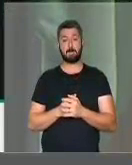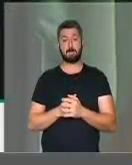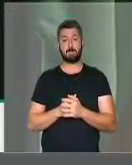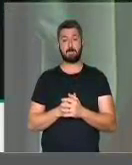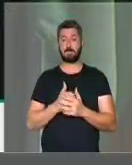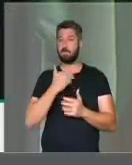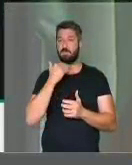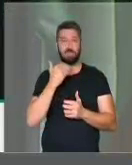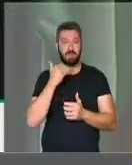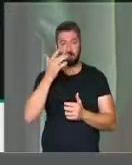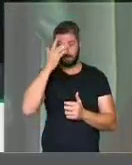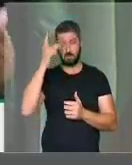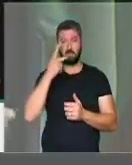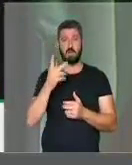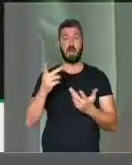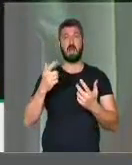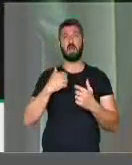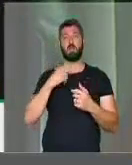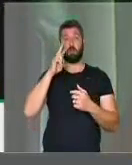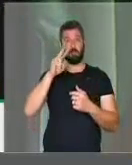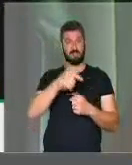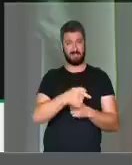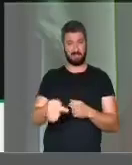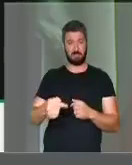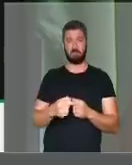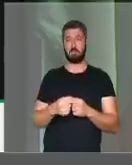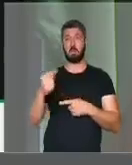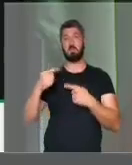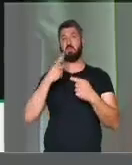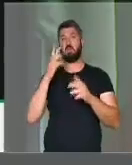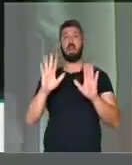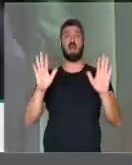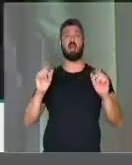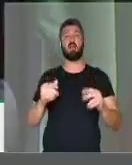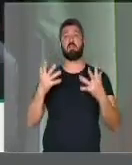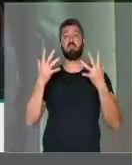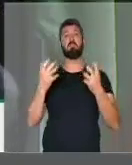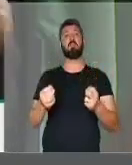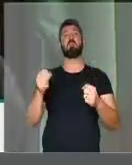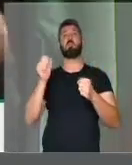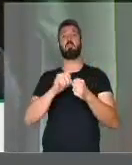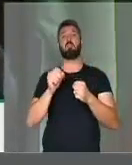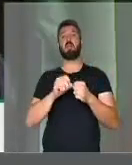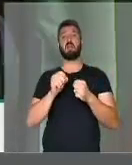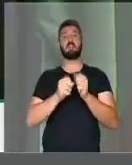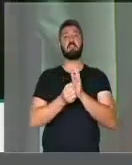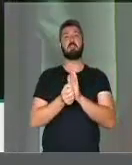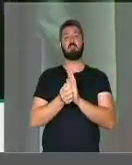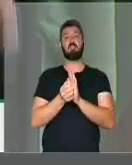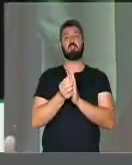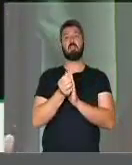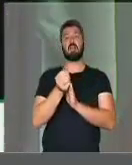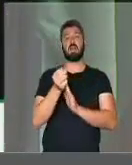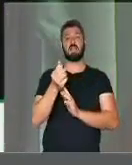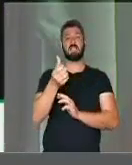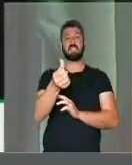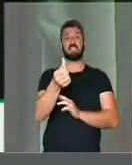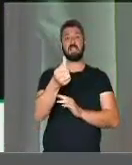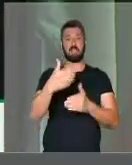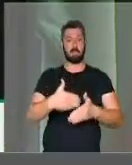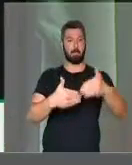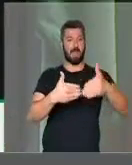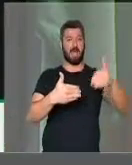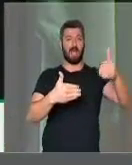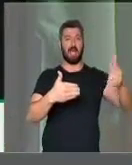não adianta alguém dizer, como eu vi esta semana, alguns políticos dizendo, vamos fazer uma série de 6